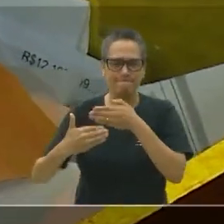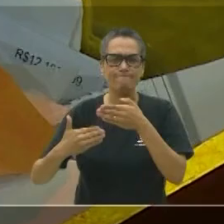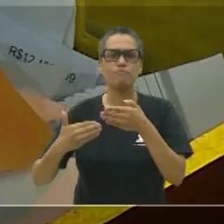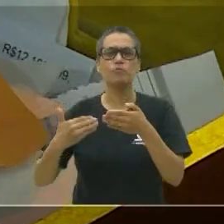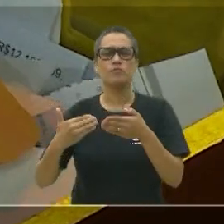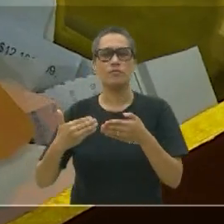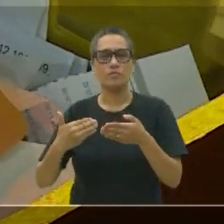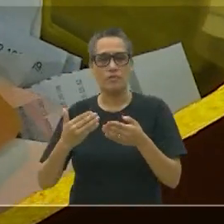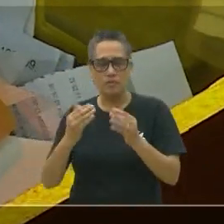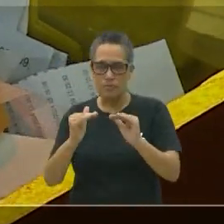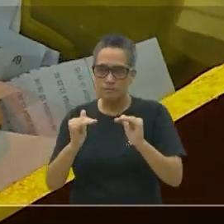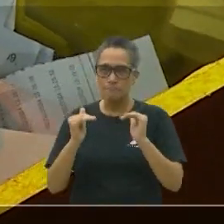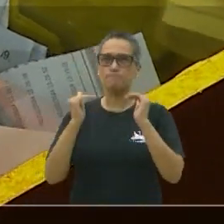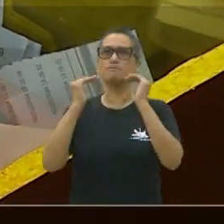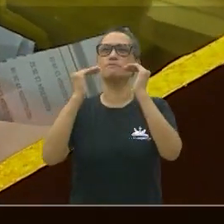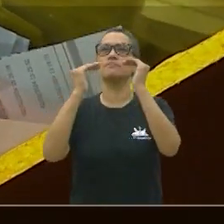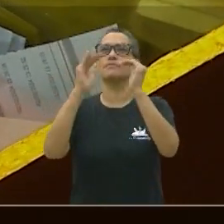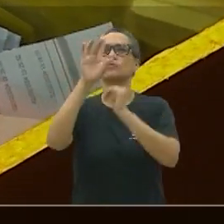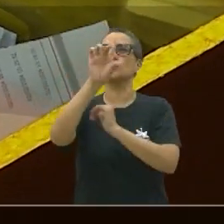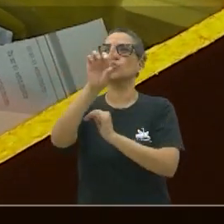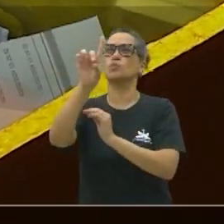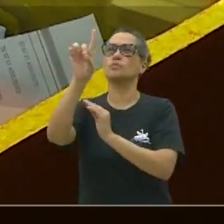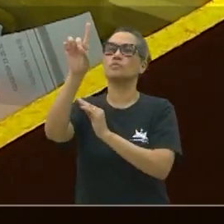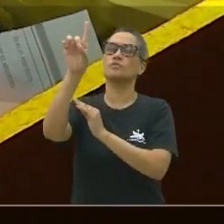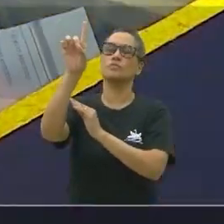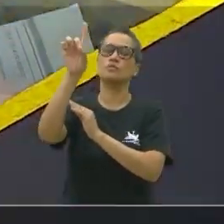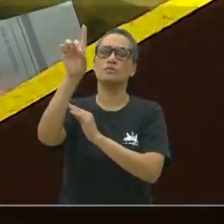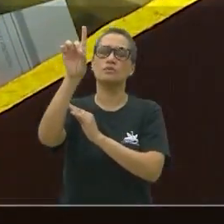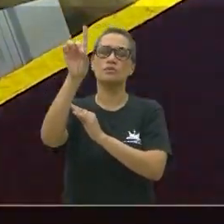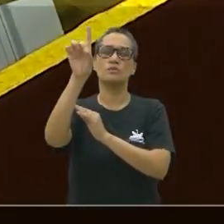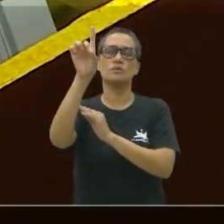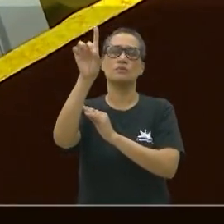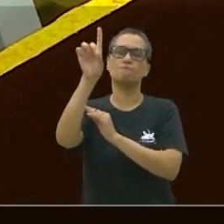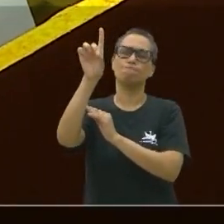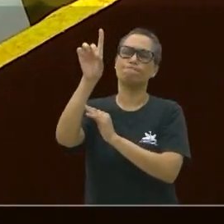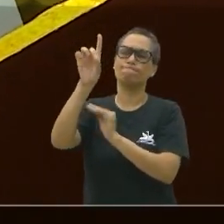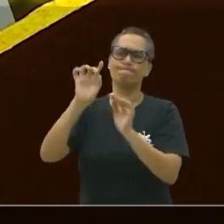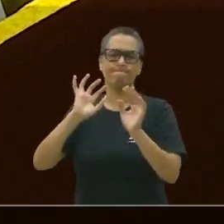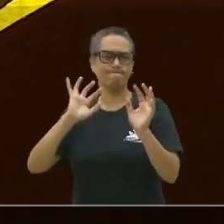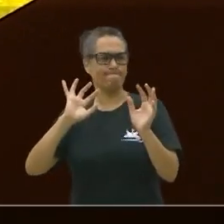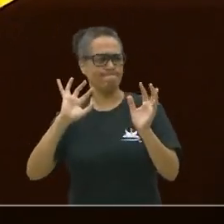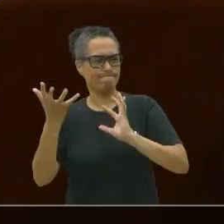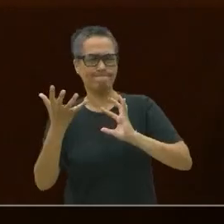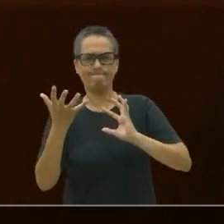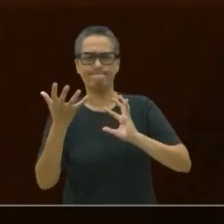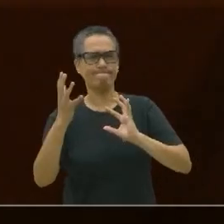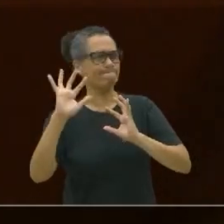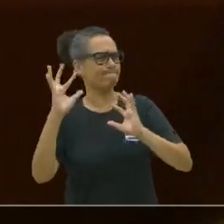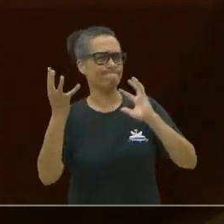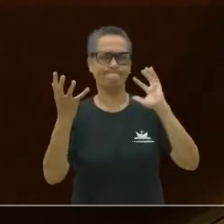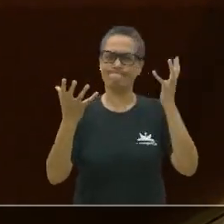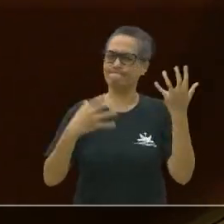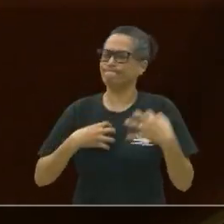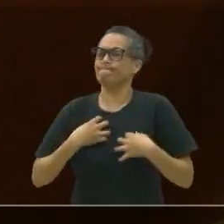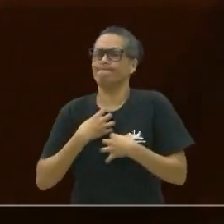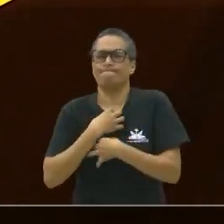meu supremo bem. Nem tribulações, nem tribulações, nem dor.